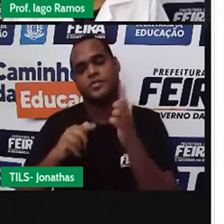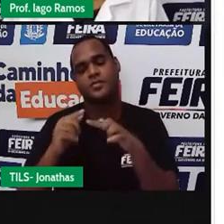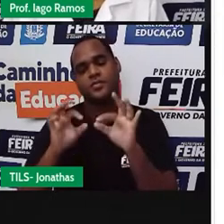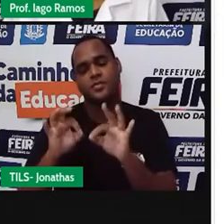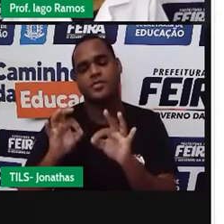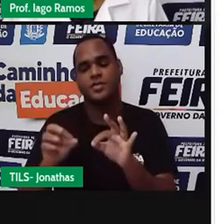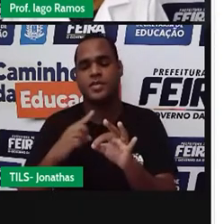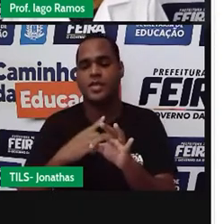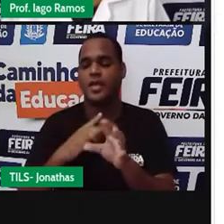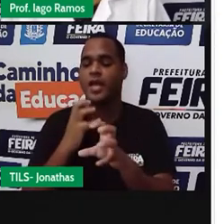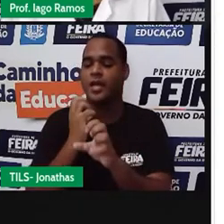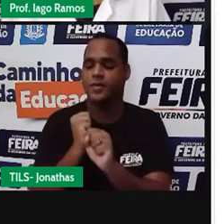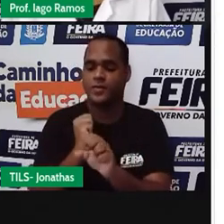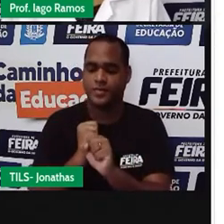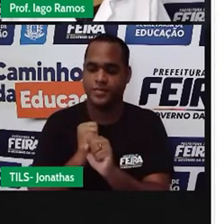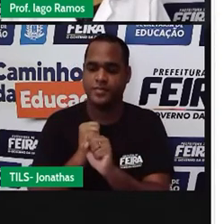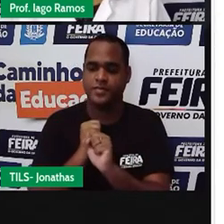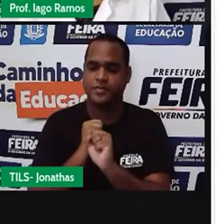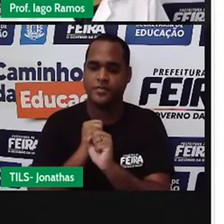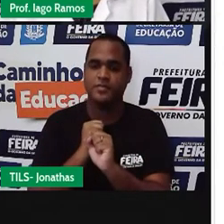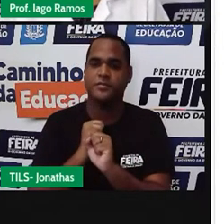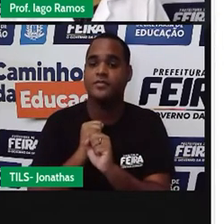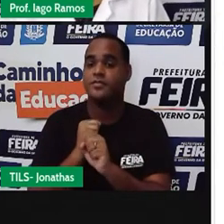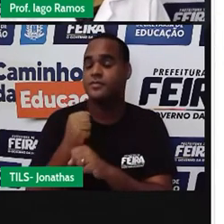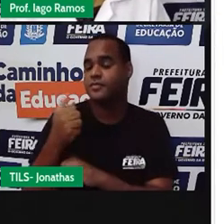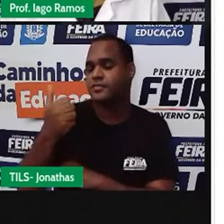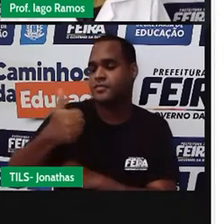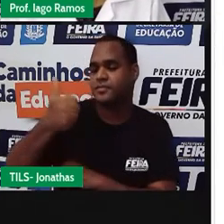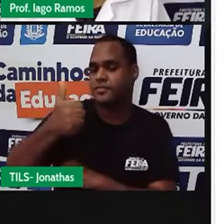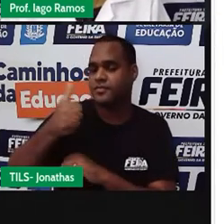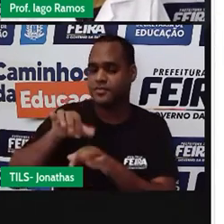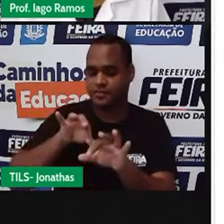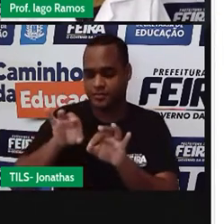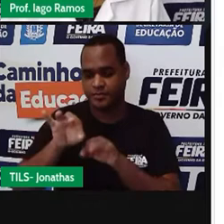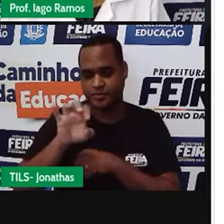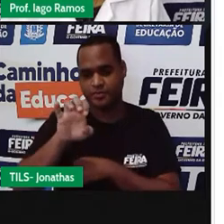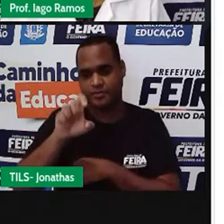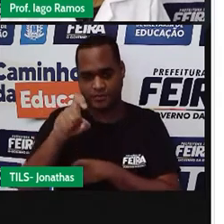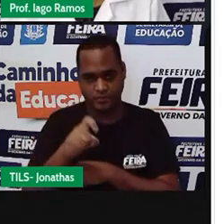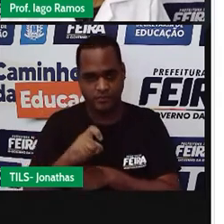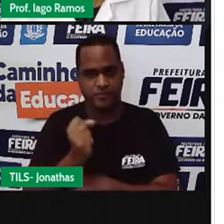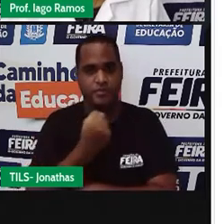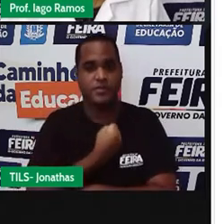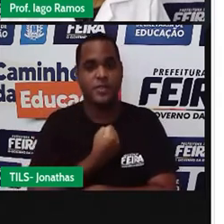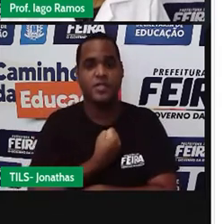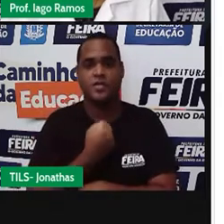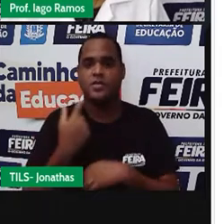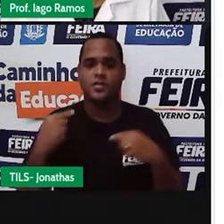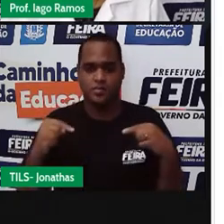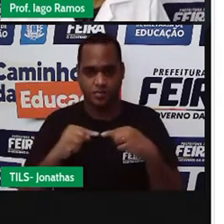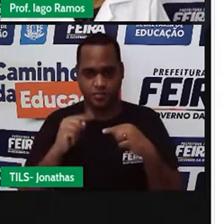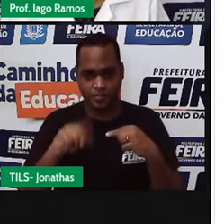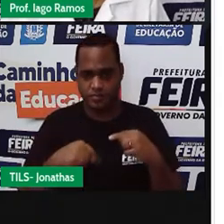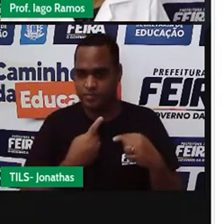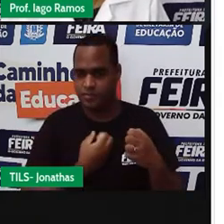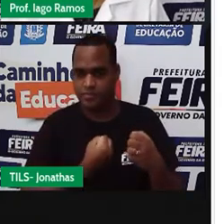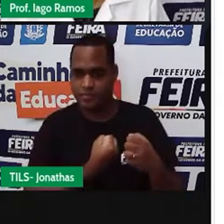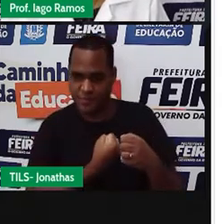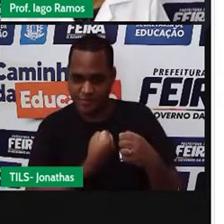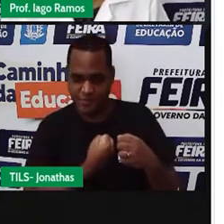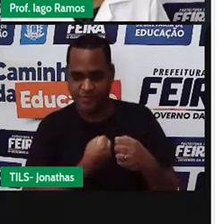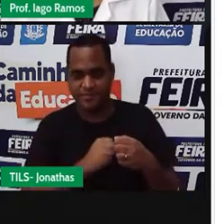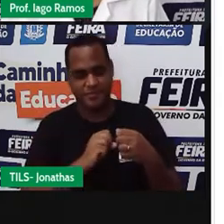fez esse cálculo primeiro escrevendo a expressão numérica que essa daqui olha